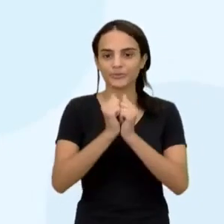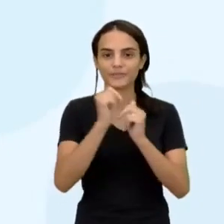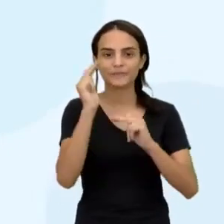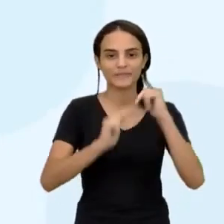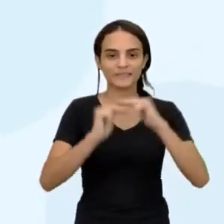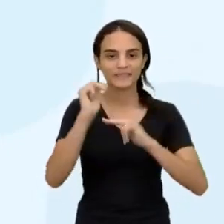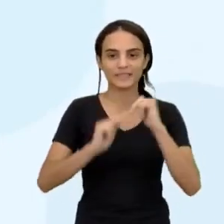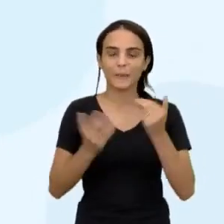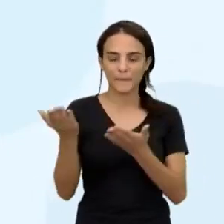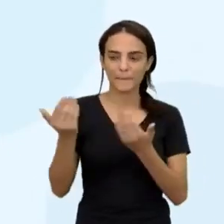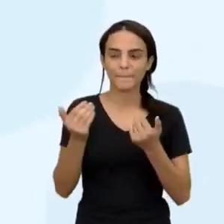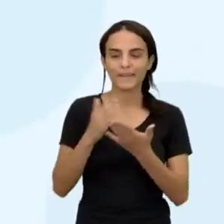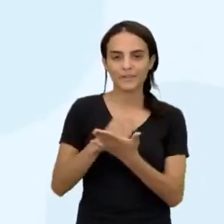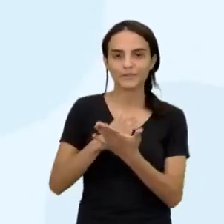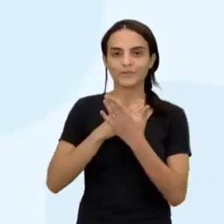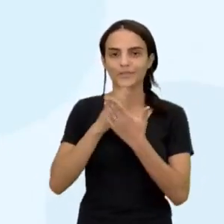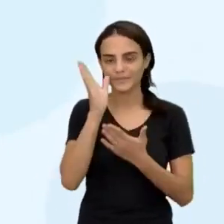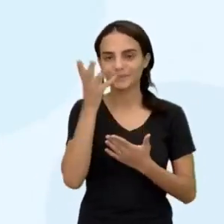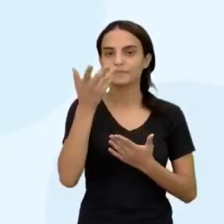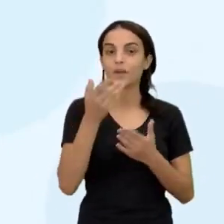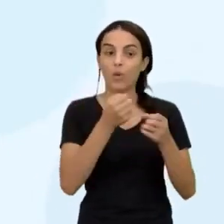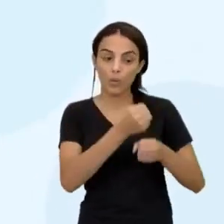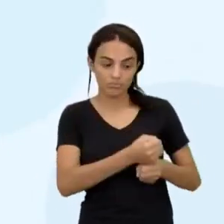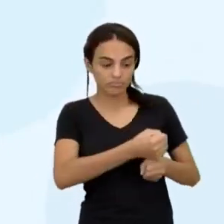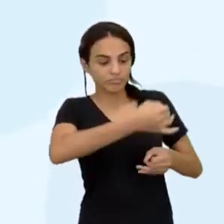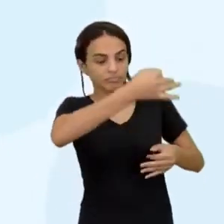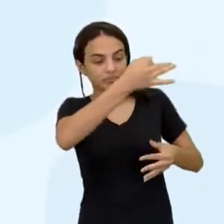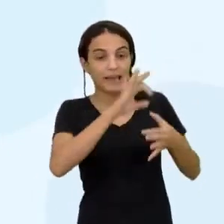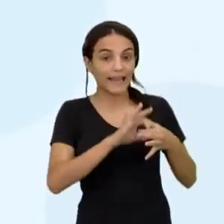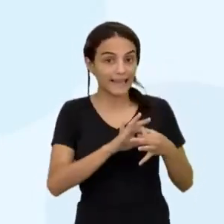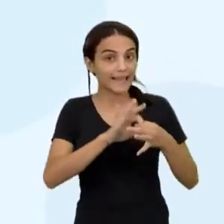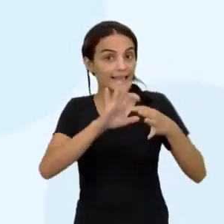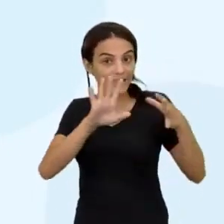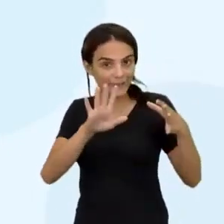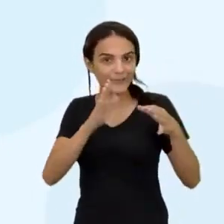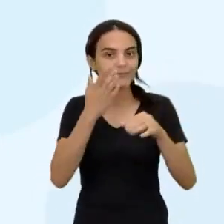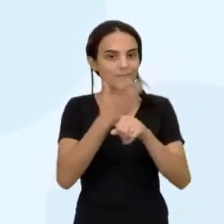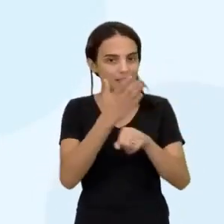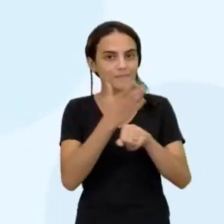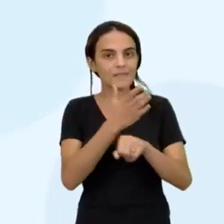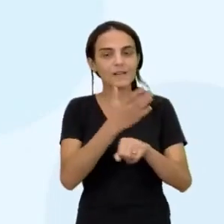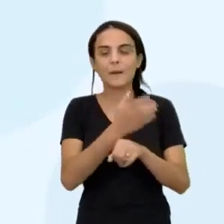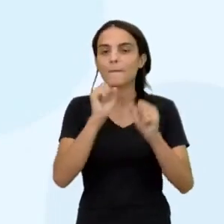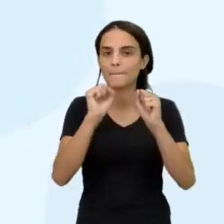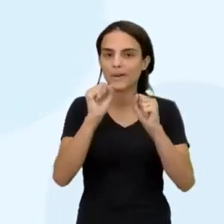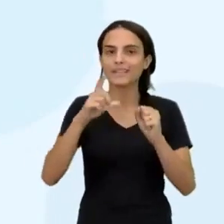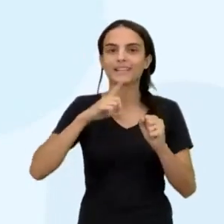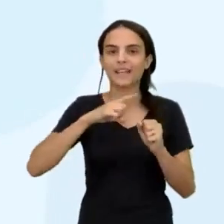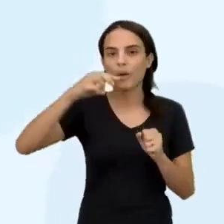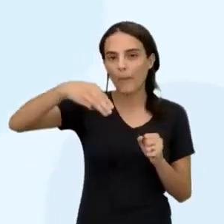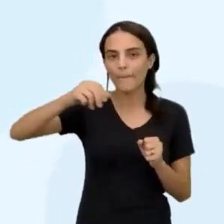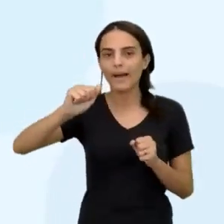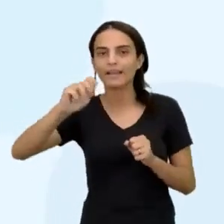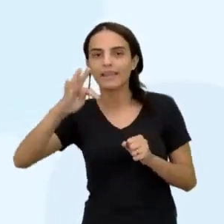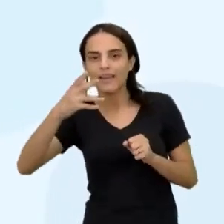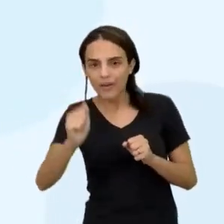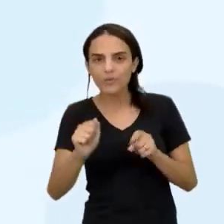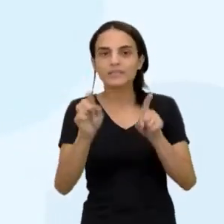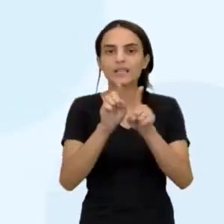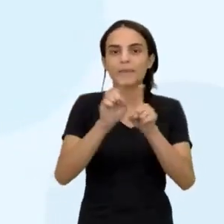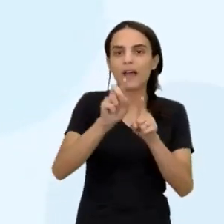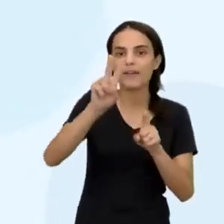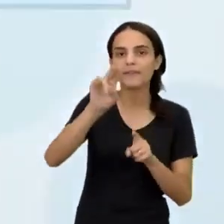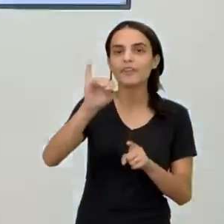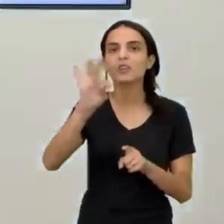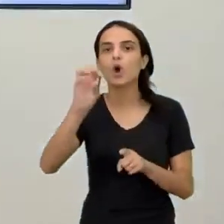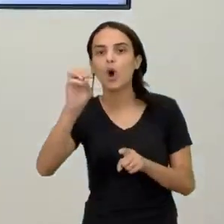ajudar nessa resolução. O chat está aberto, olha, tem vários de vocês participando aqui. Nós temos o Matheus, a Vitória, a